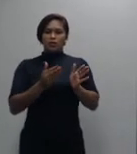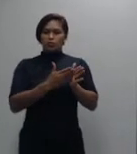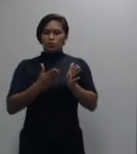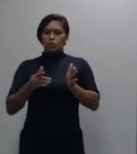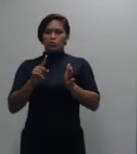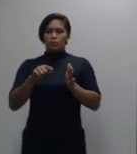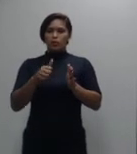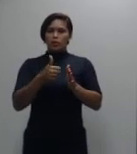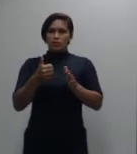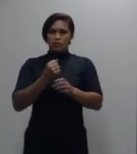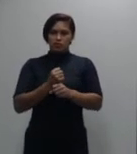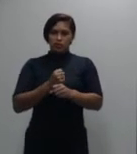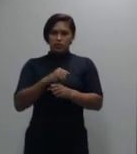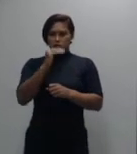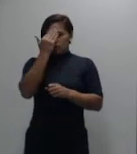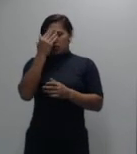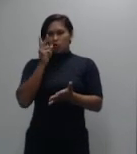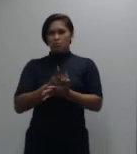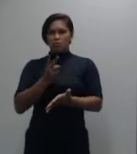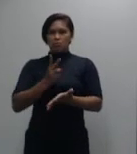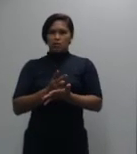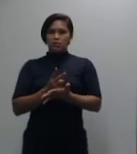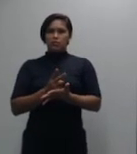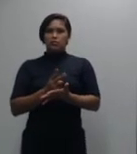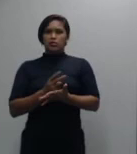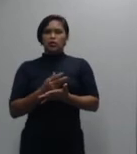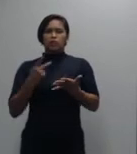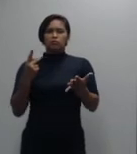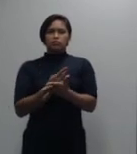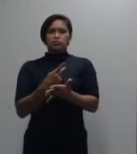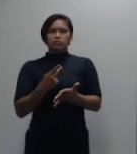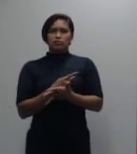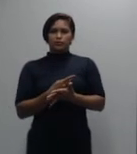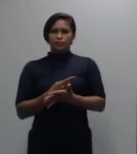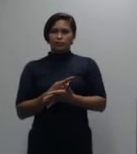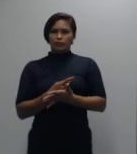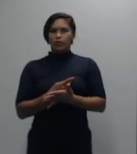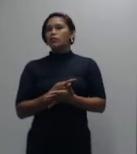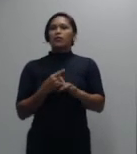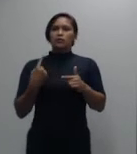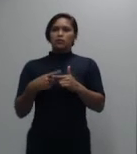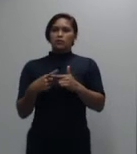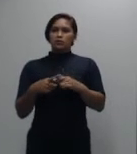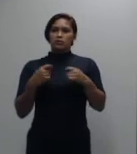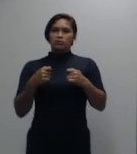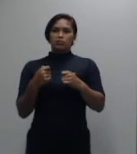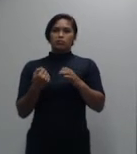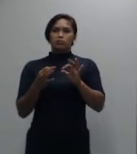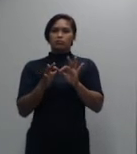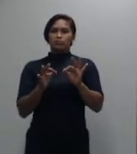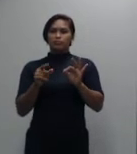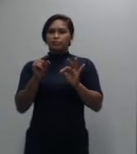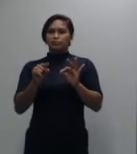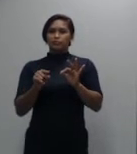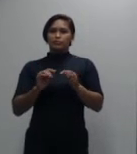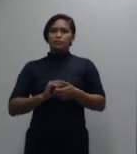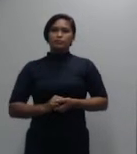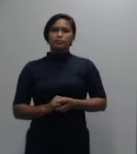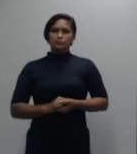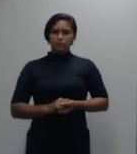estipulado entendo que persistem de forma inequívoca os motivos que deram oi